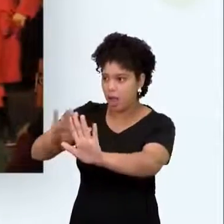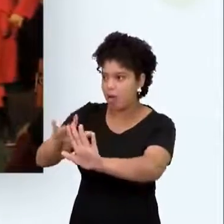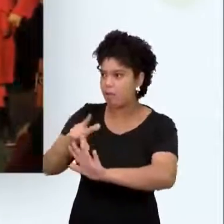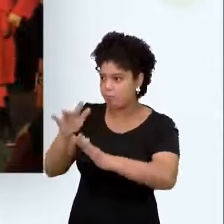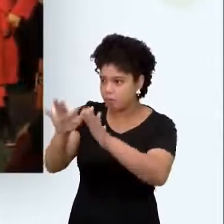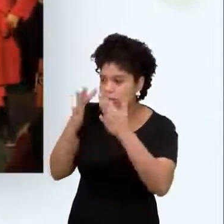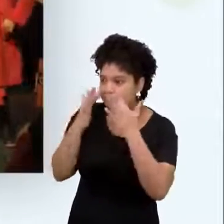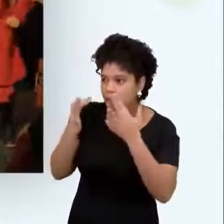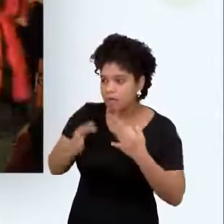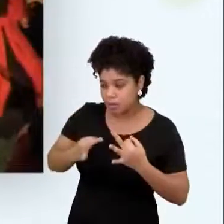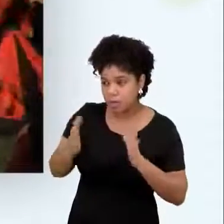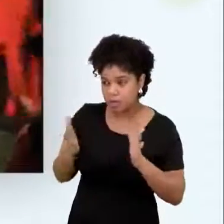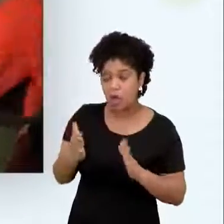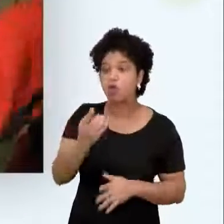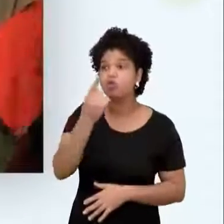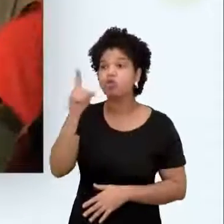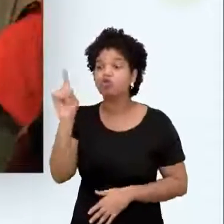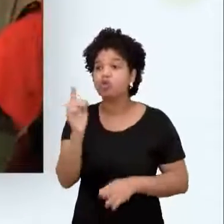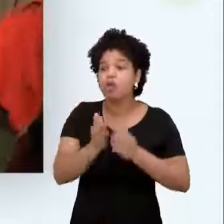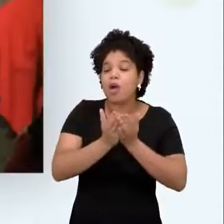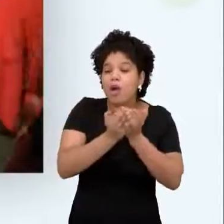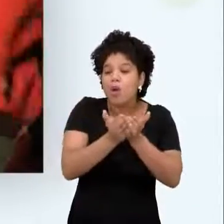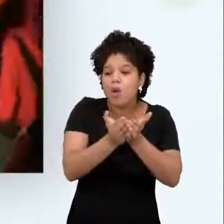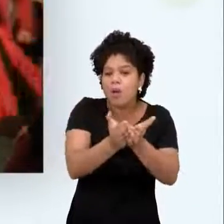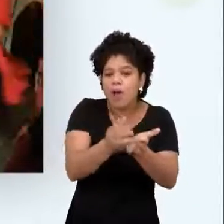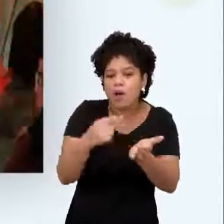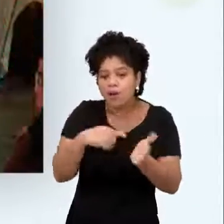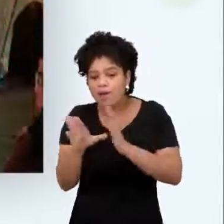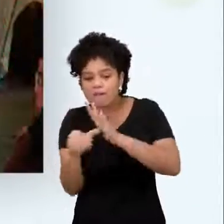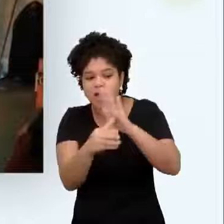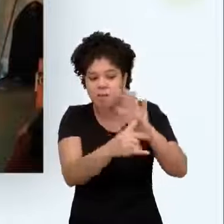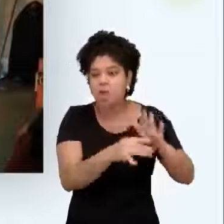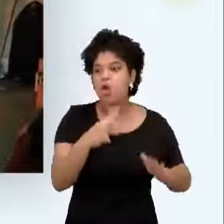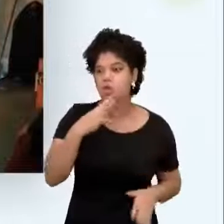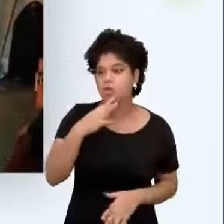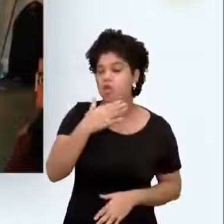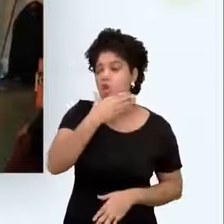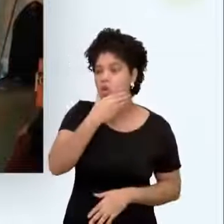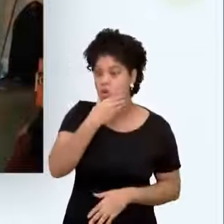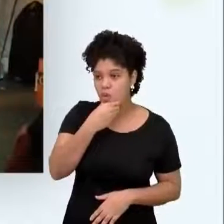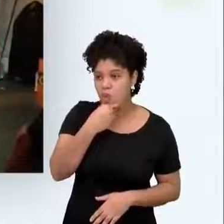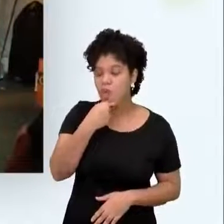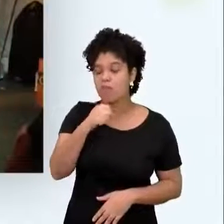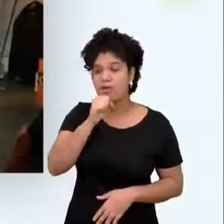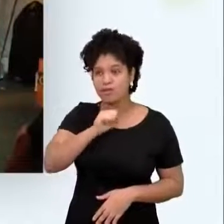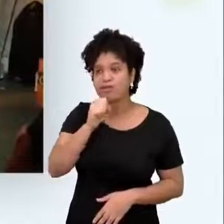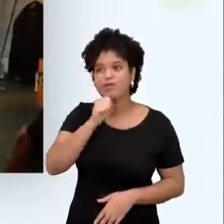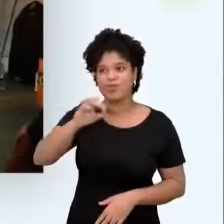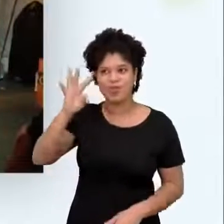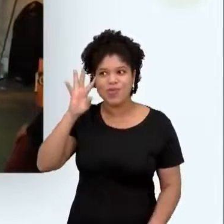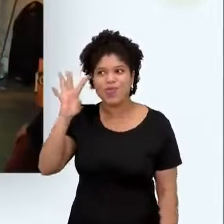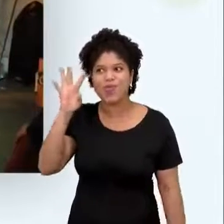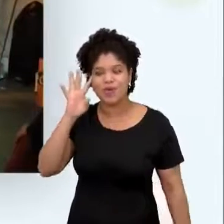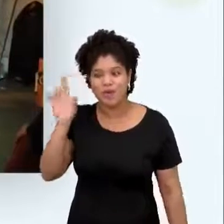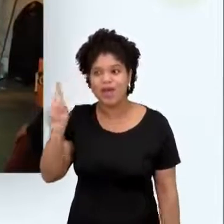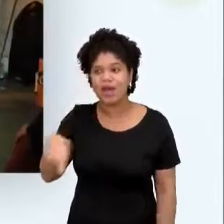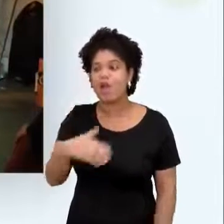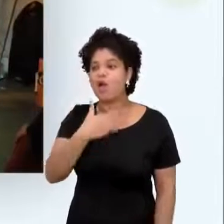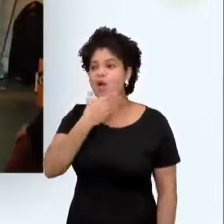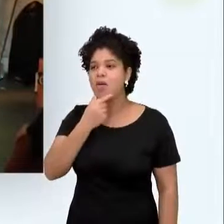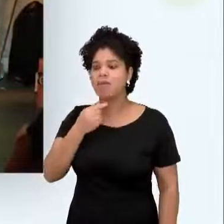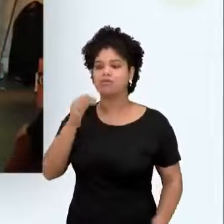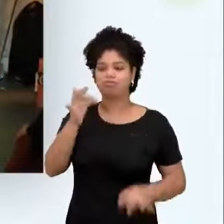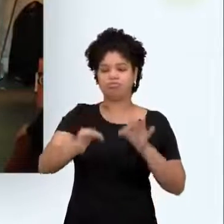Escutem! No último barco que saqueamos, eu conheci um senhor muito legal. Ele era defensor